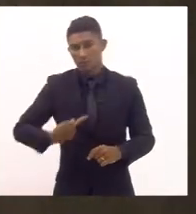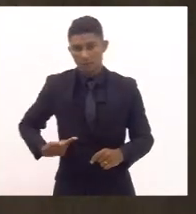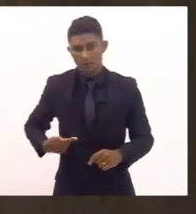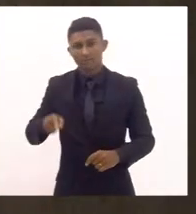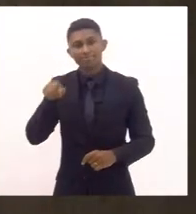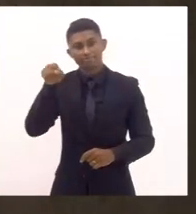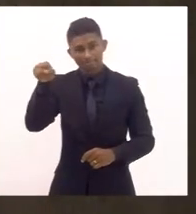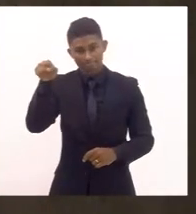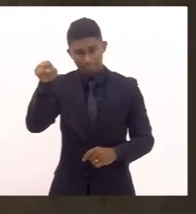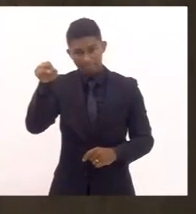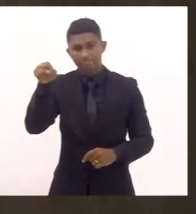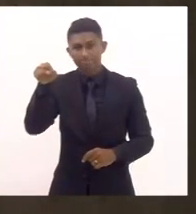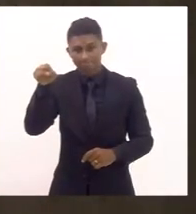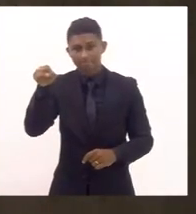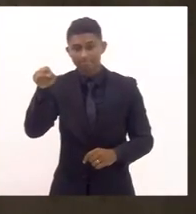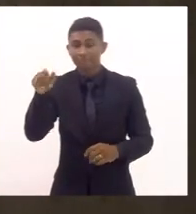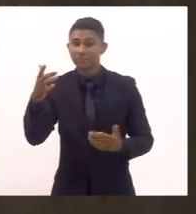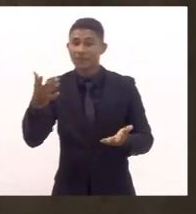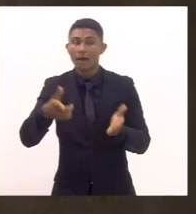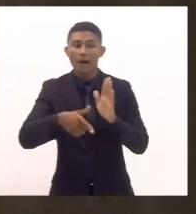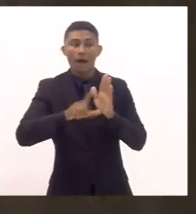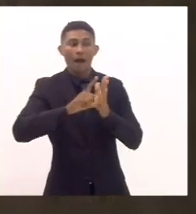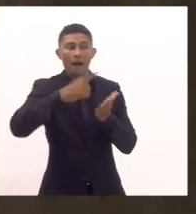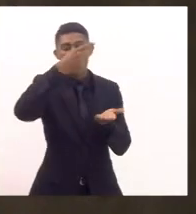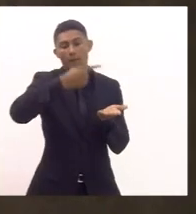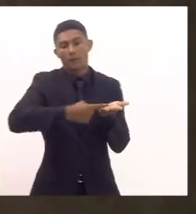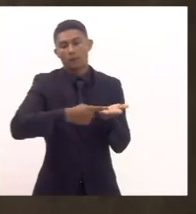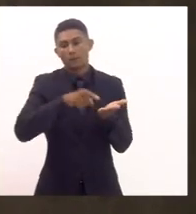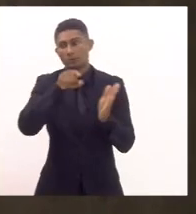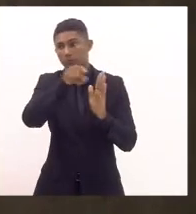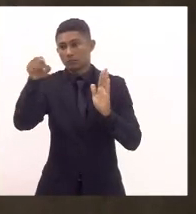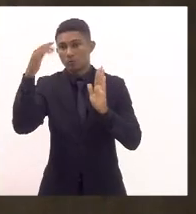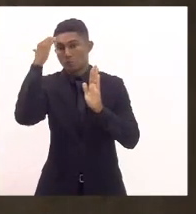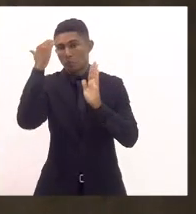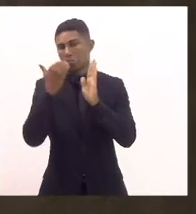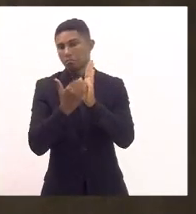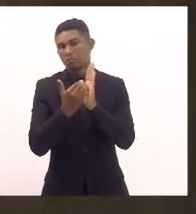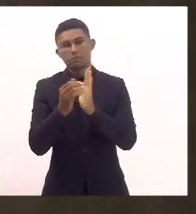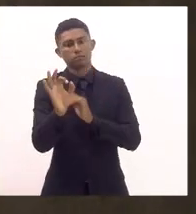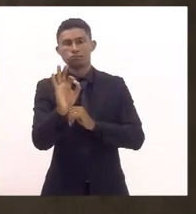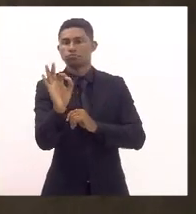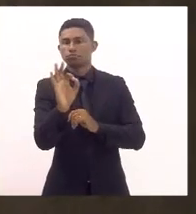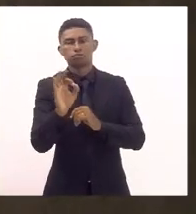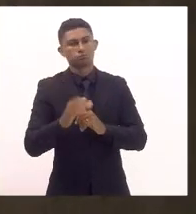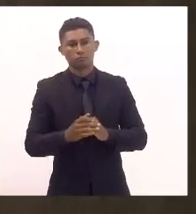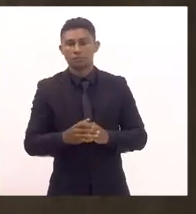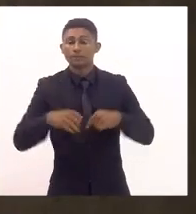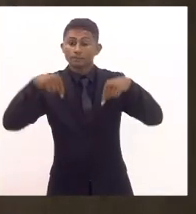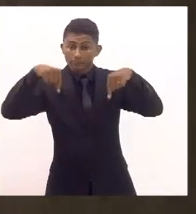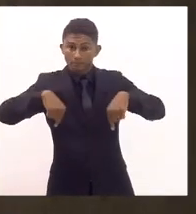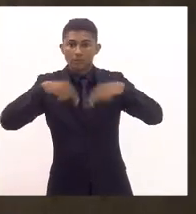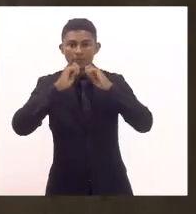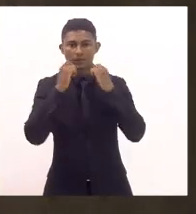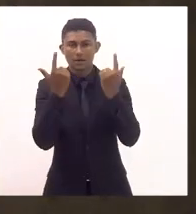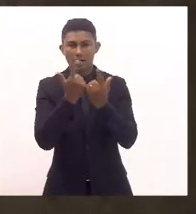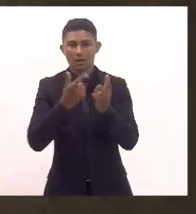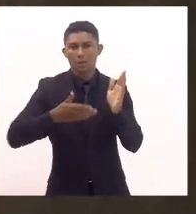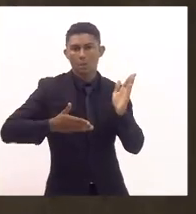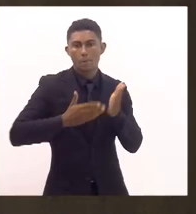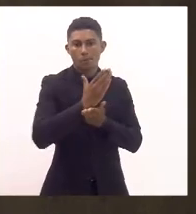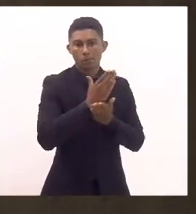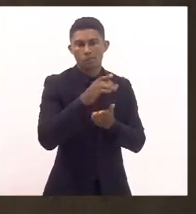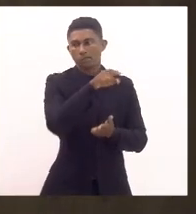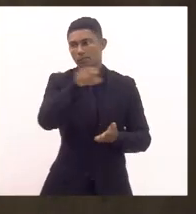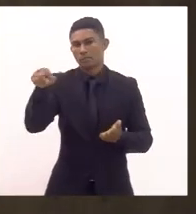cumprindo O que foi acordado aqui nessa casa o que foi aprovada que na nessa casa